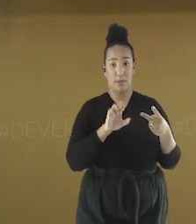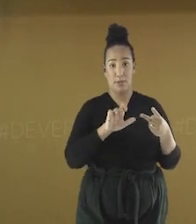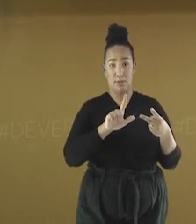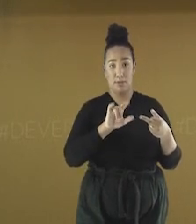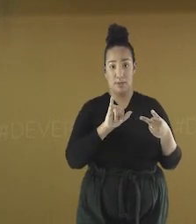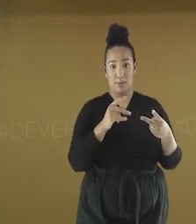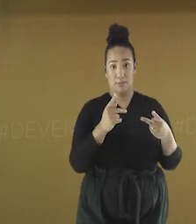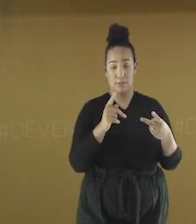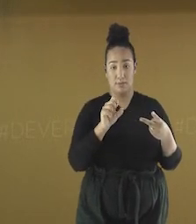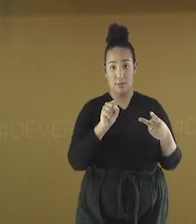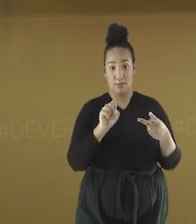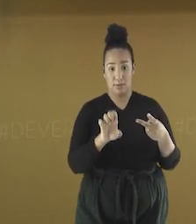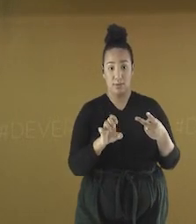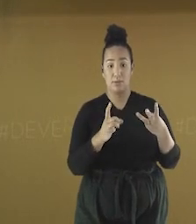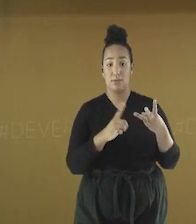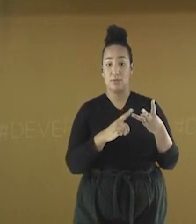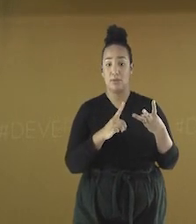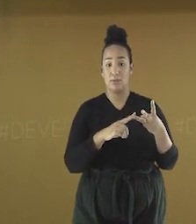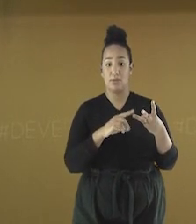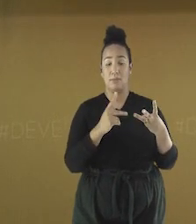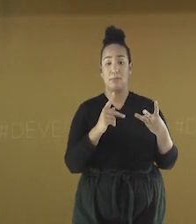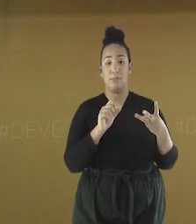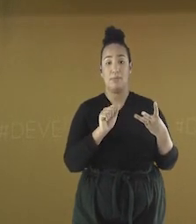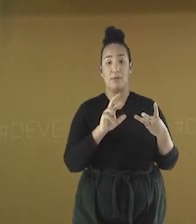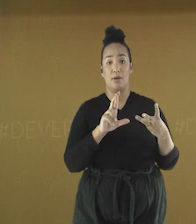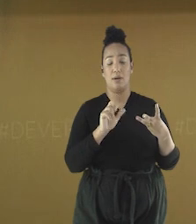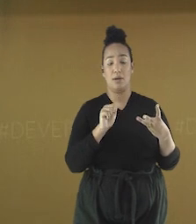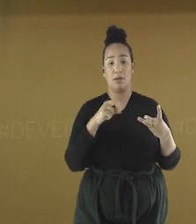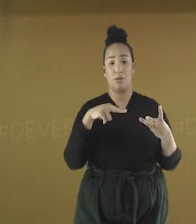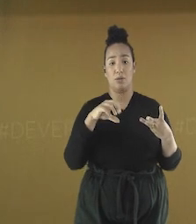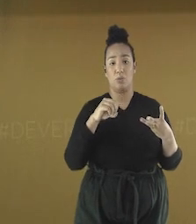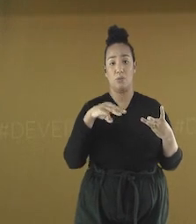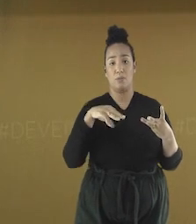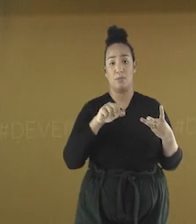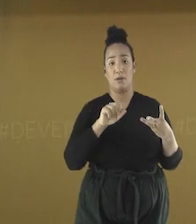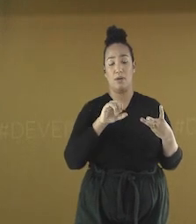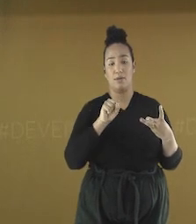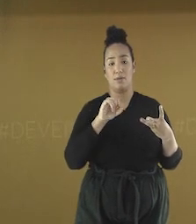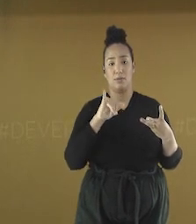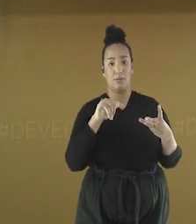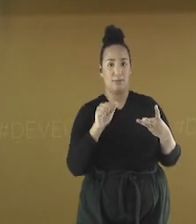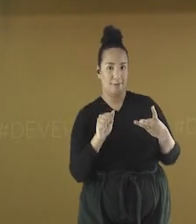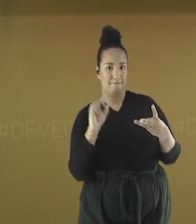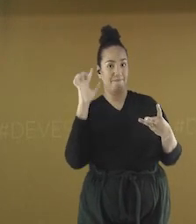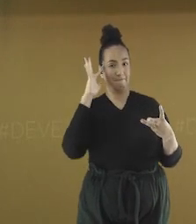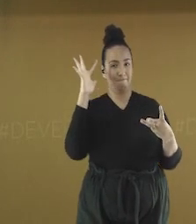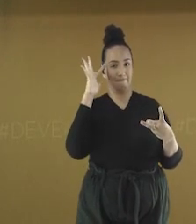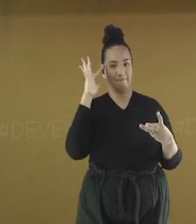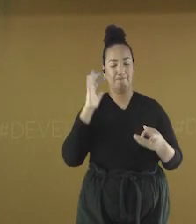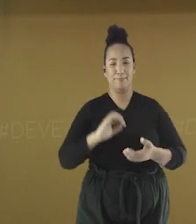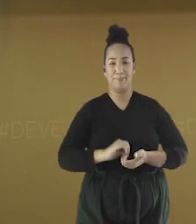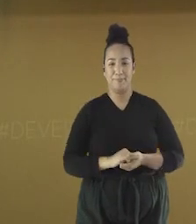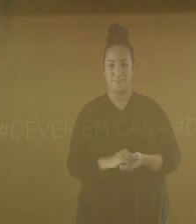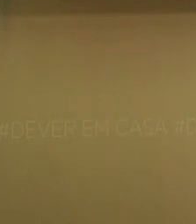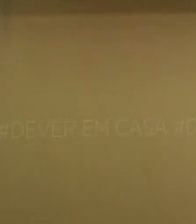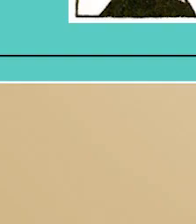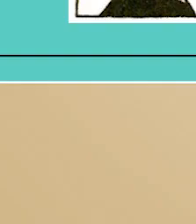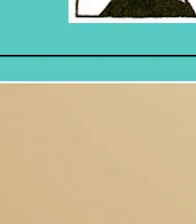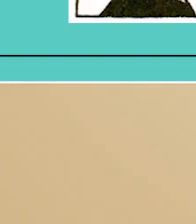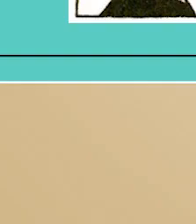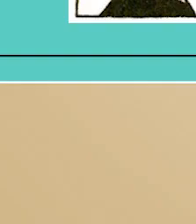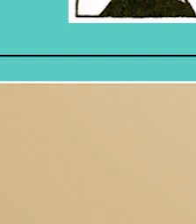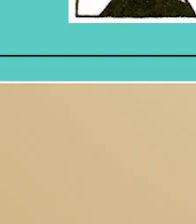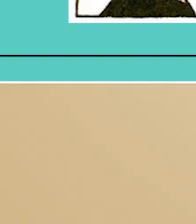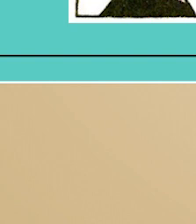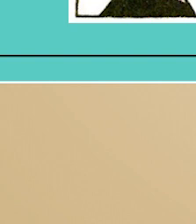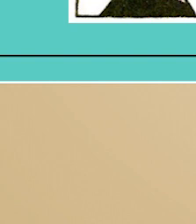letra B, a elipse, ou a letra C, paranomásia. Pensem mais um pouquinho aí em casa.